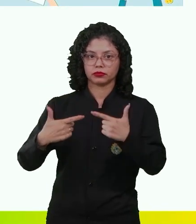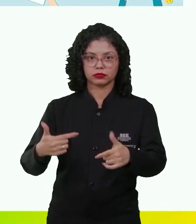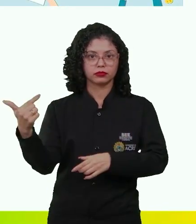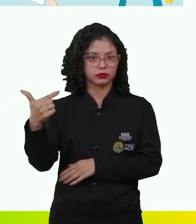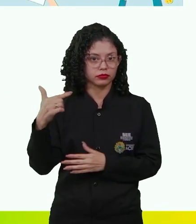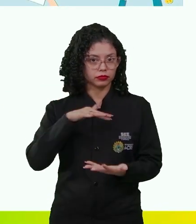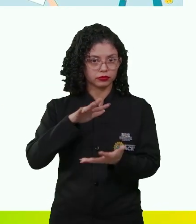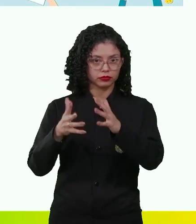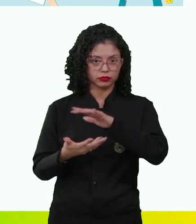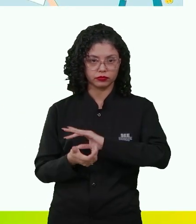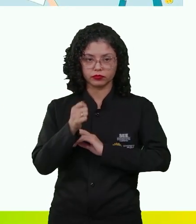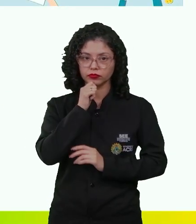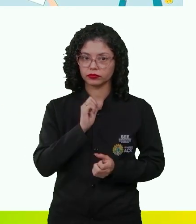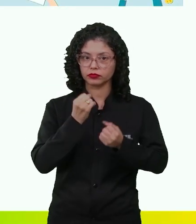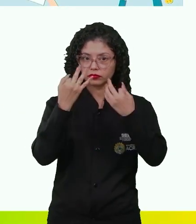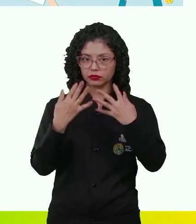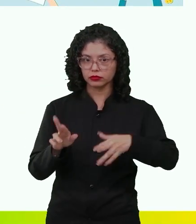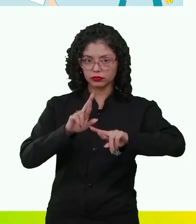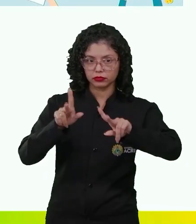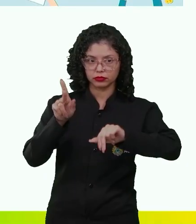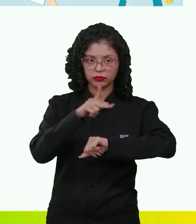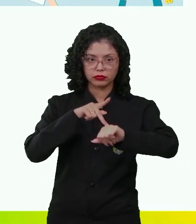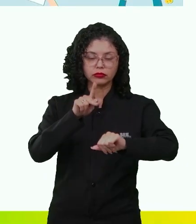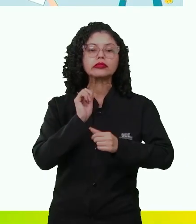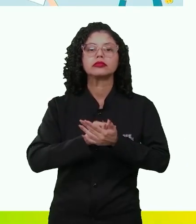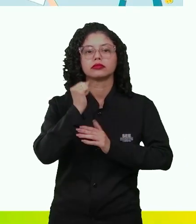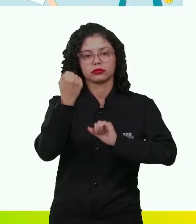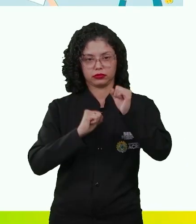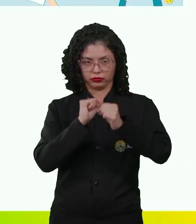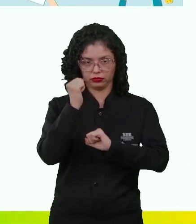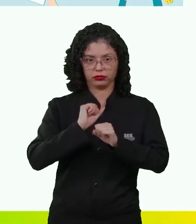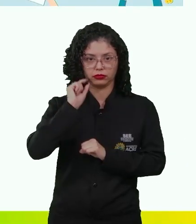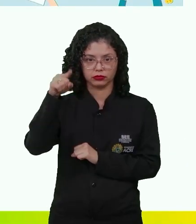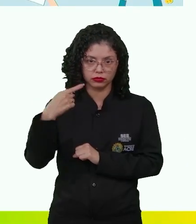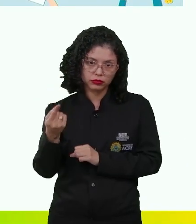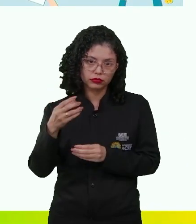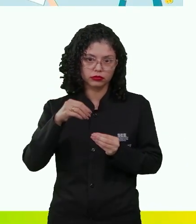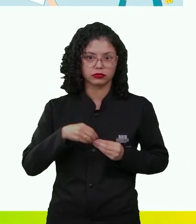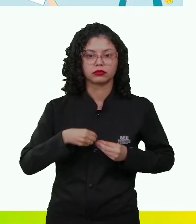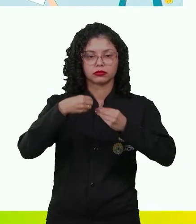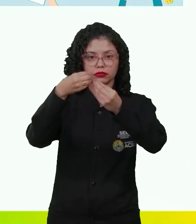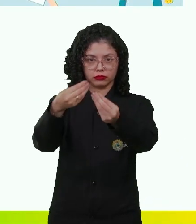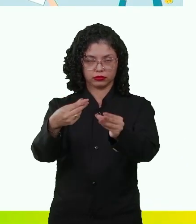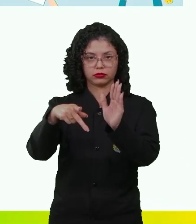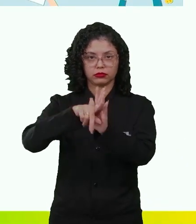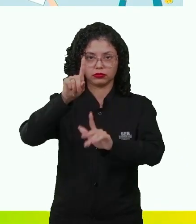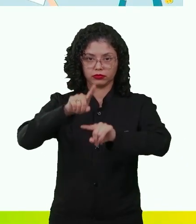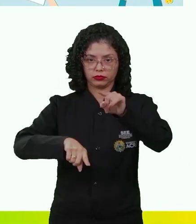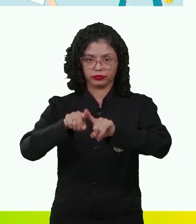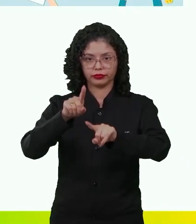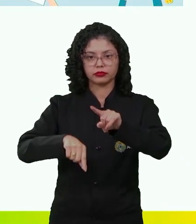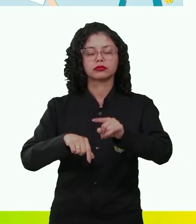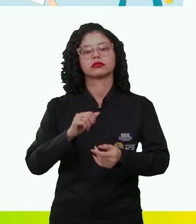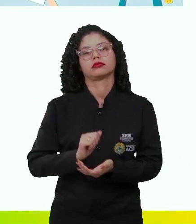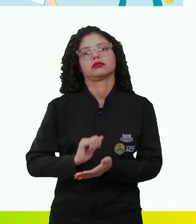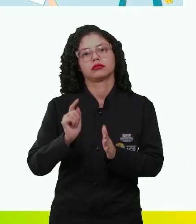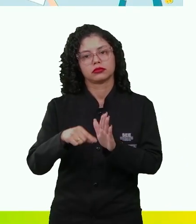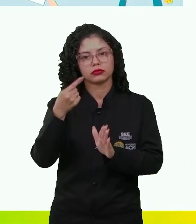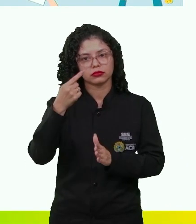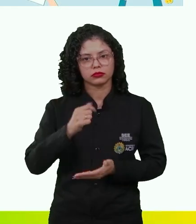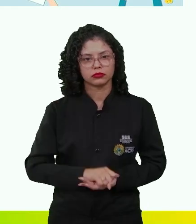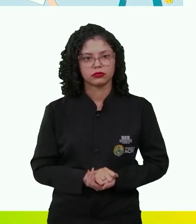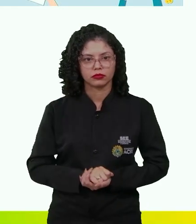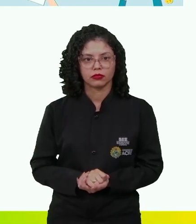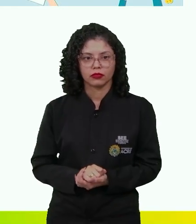Segunda Guerra Mundial para explicar a diferença entre os países industrializados e aqueles exportadores de